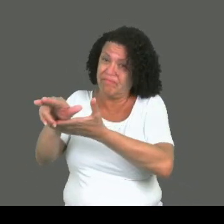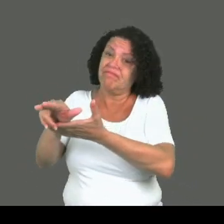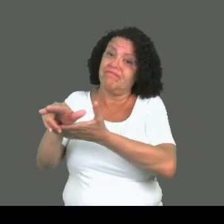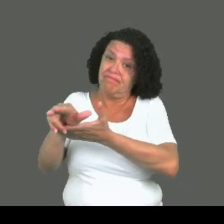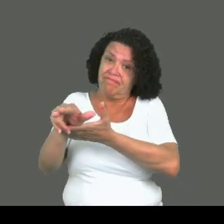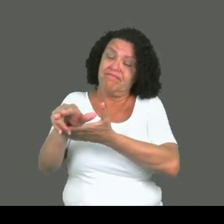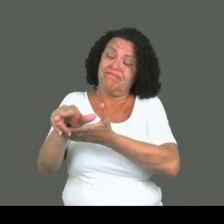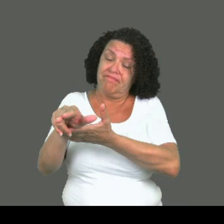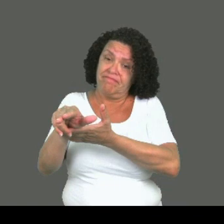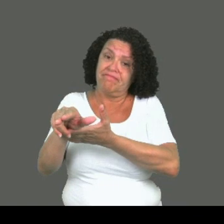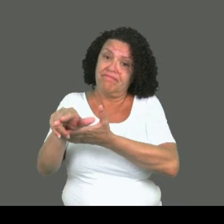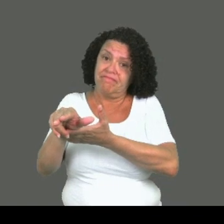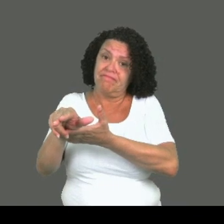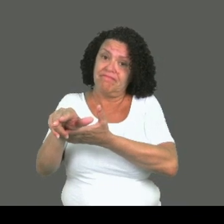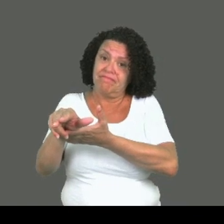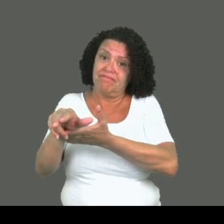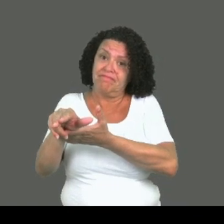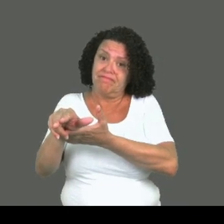que são